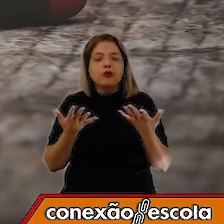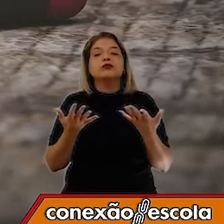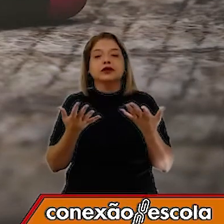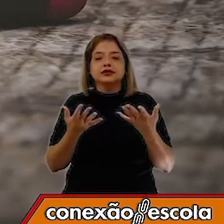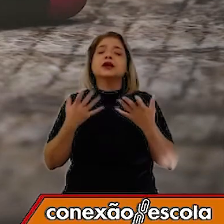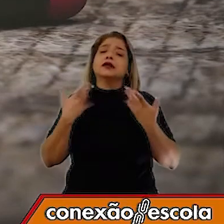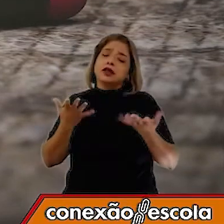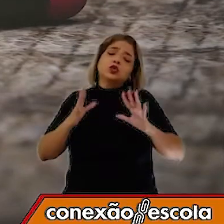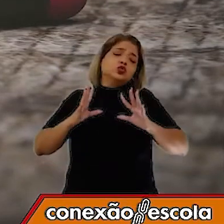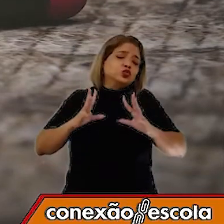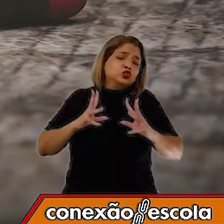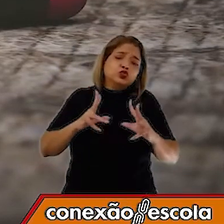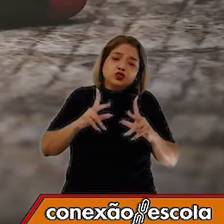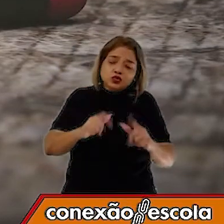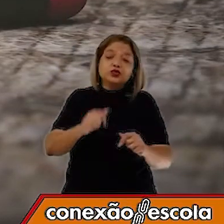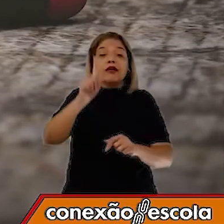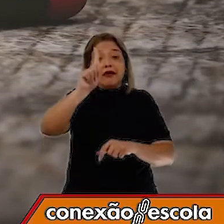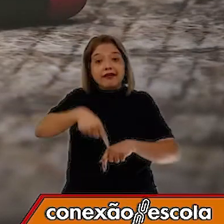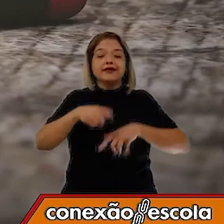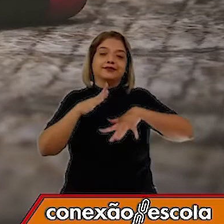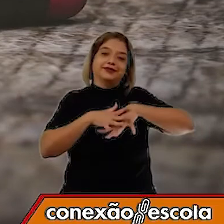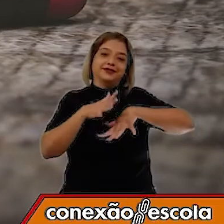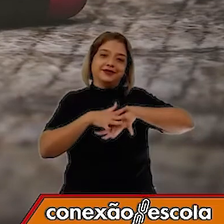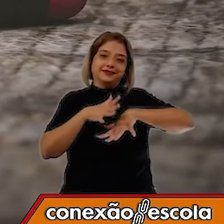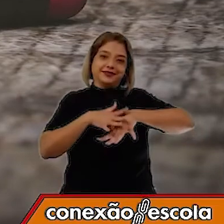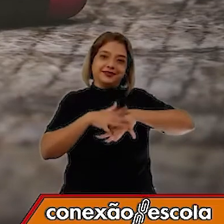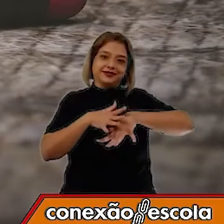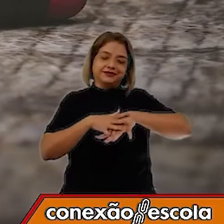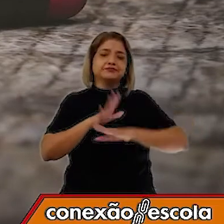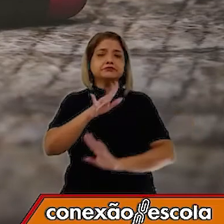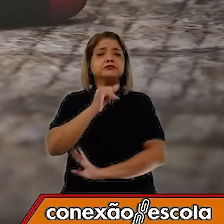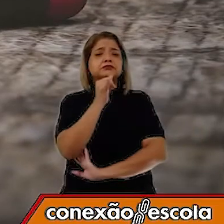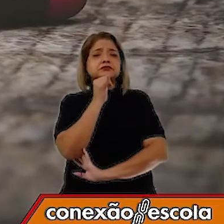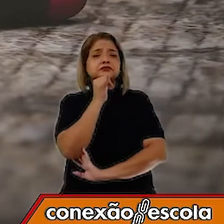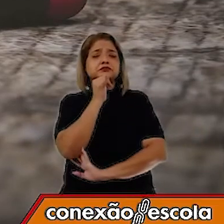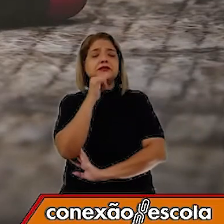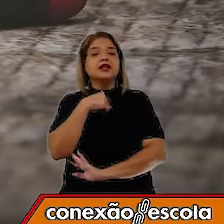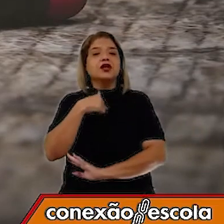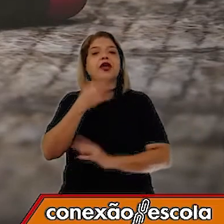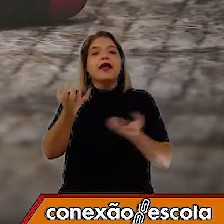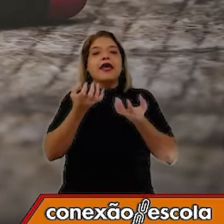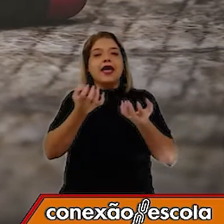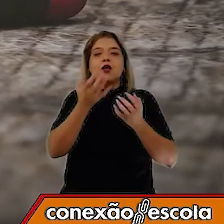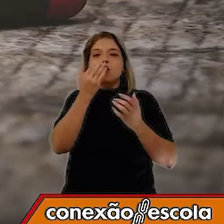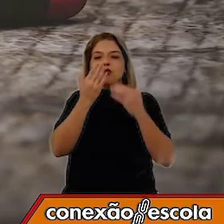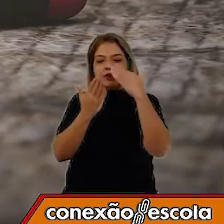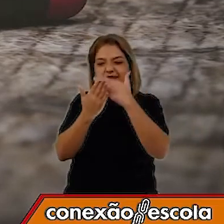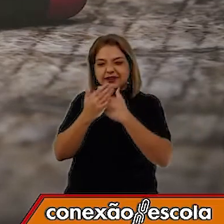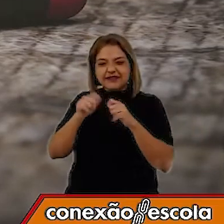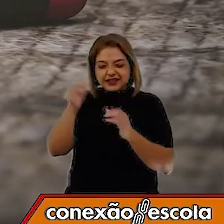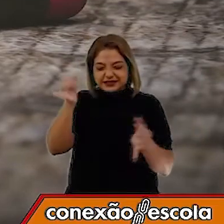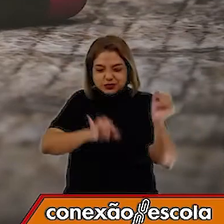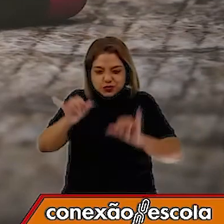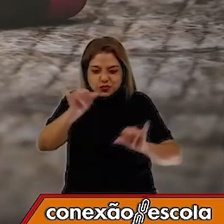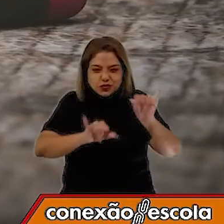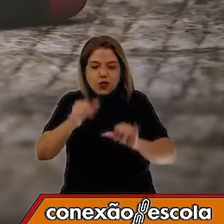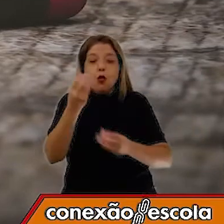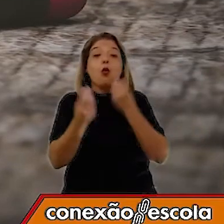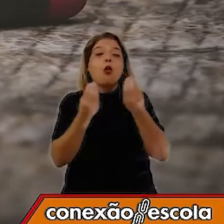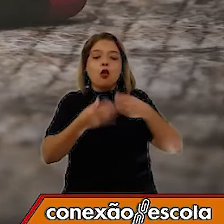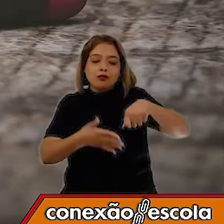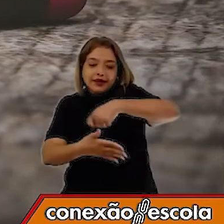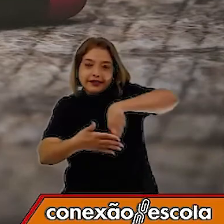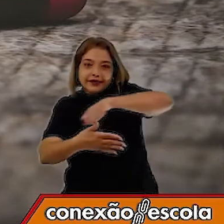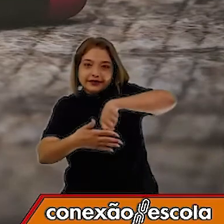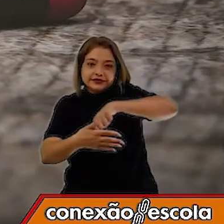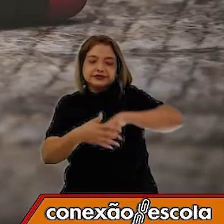tudo praticamente tem a matemática. E se você for fazer uma receita, já pensou se ao invés